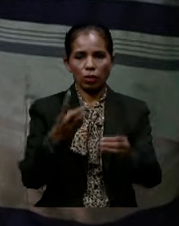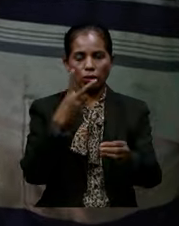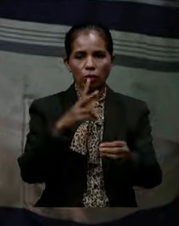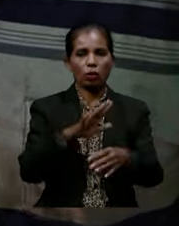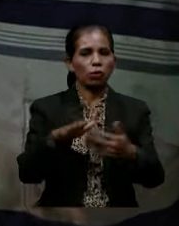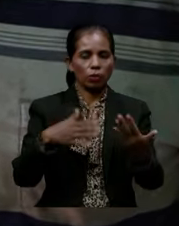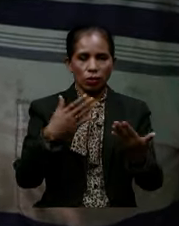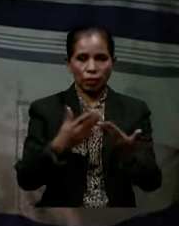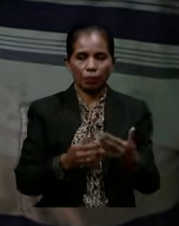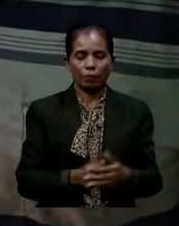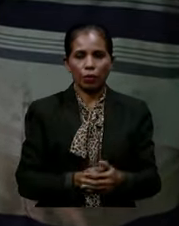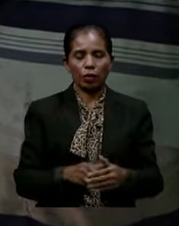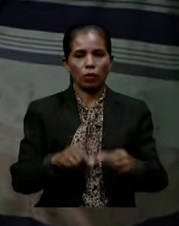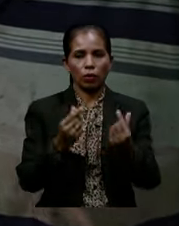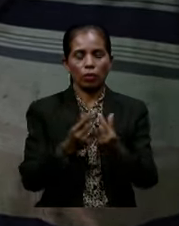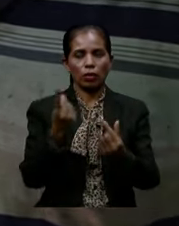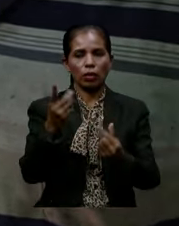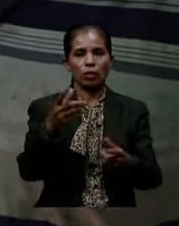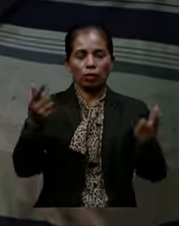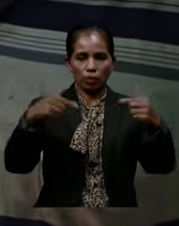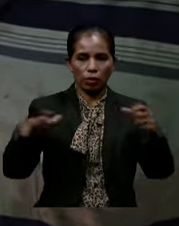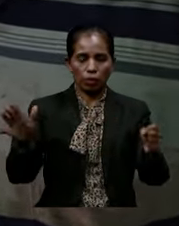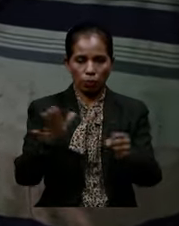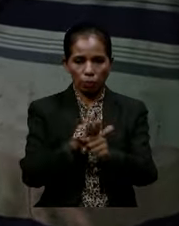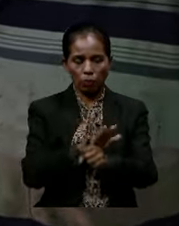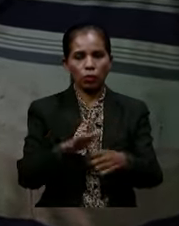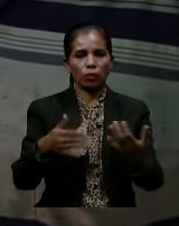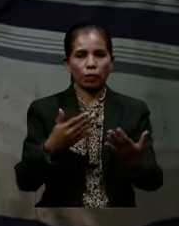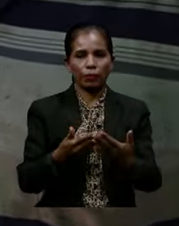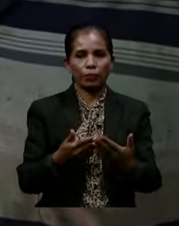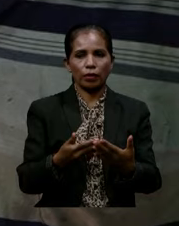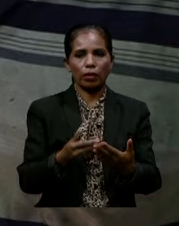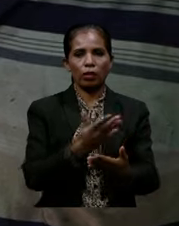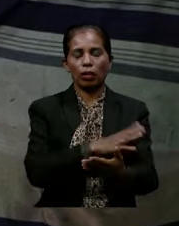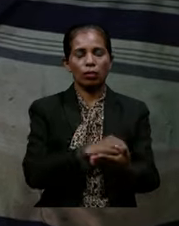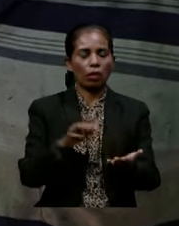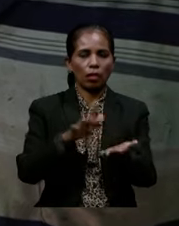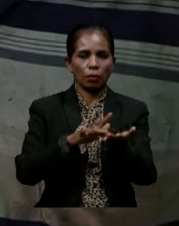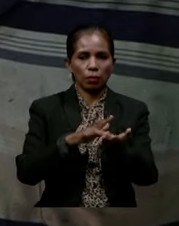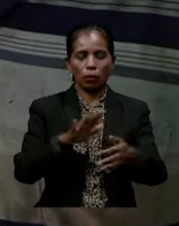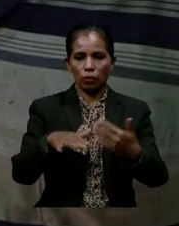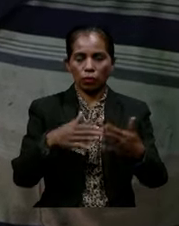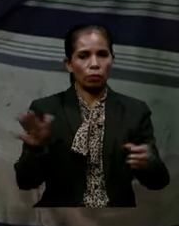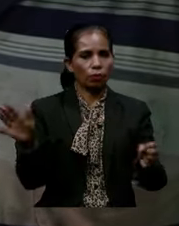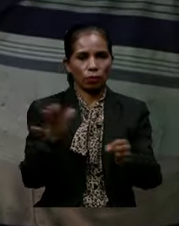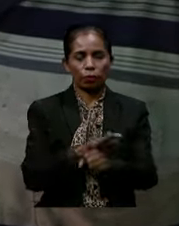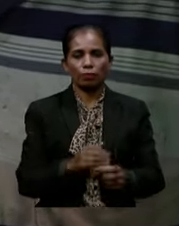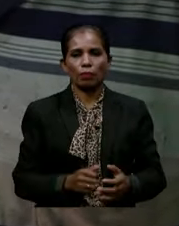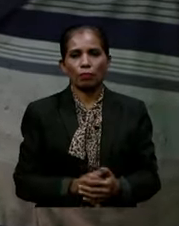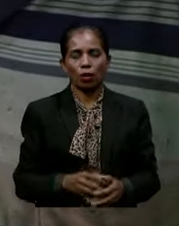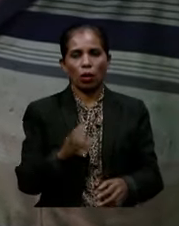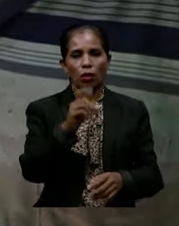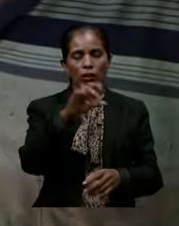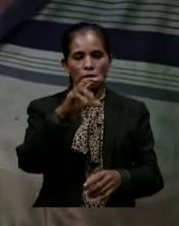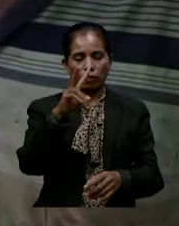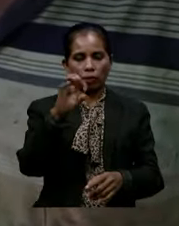fenoto. Nebe pacote de conaba demplot de mais completo que era. Nebe prevenção boto, aí moro boto, adu boto, boto completo. Oliveira da Costa